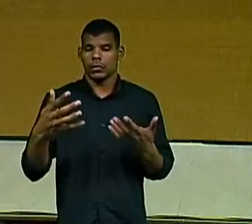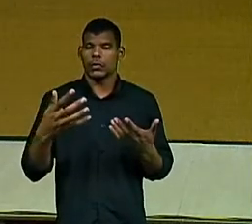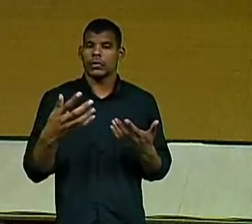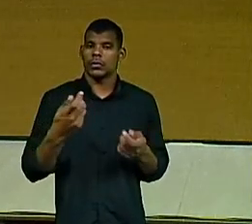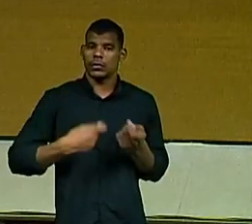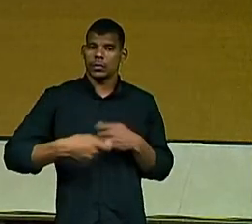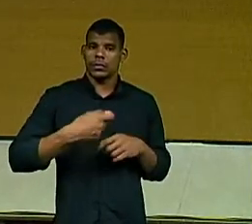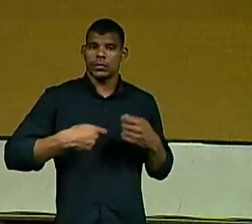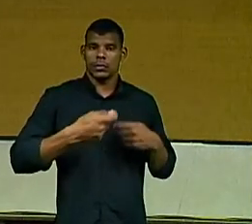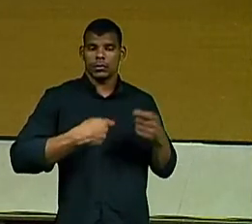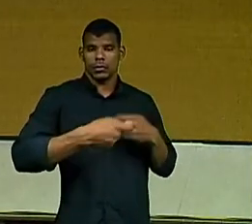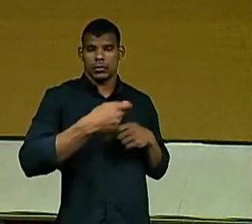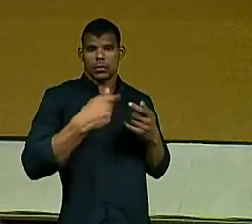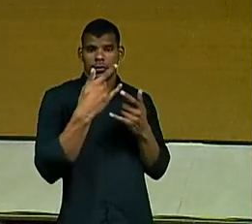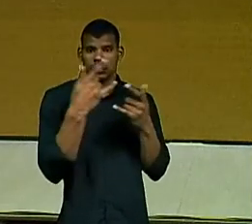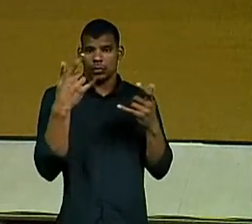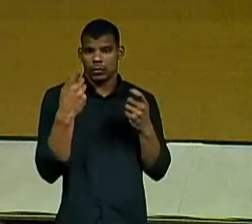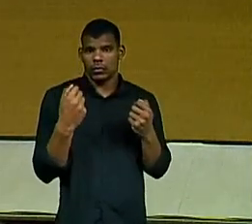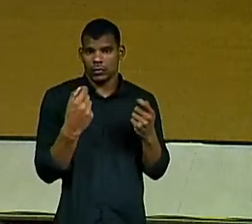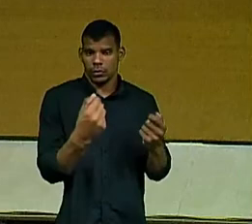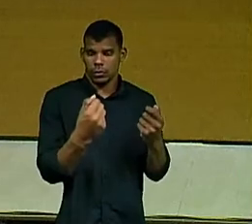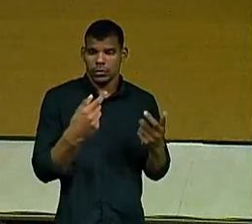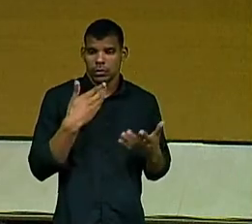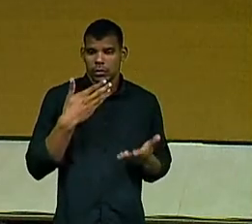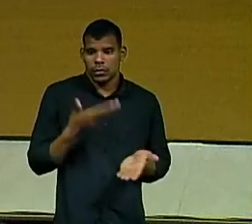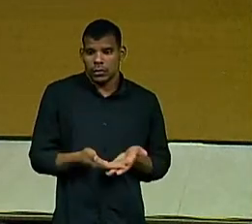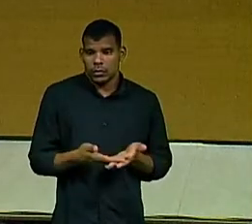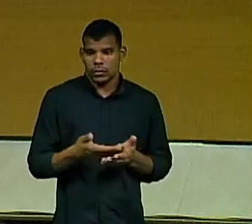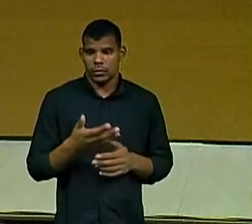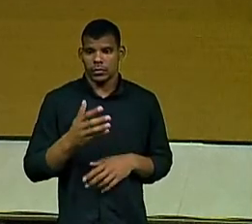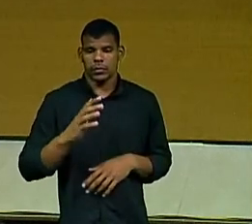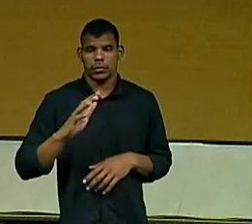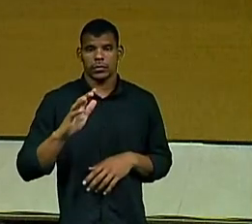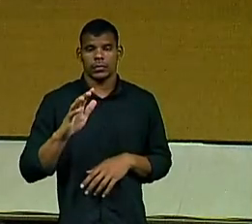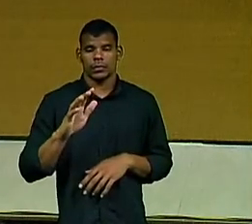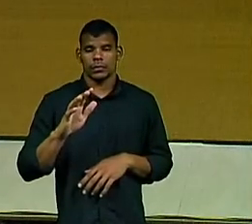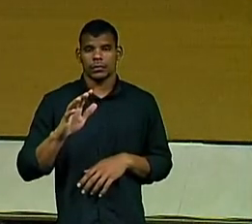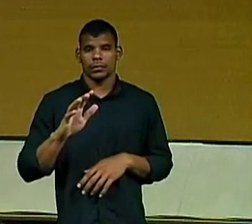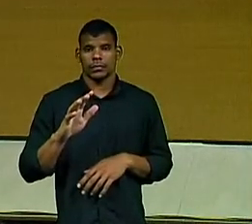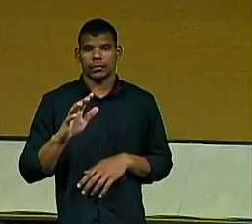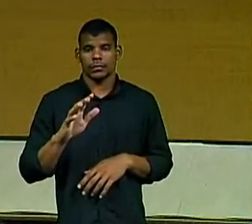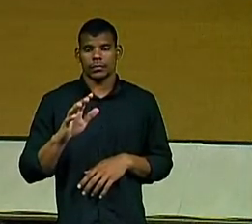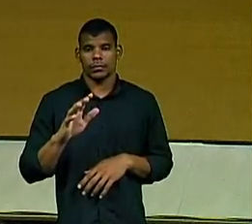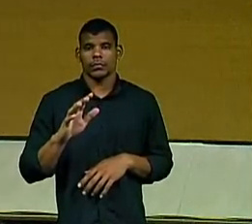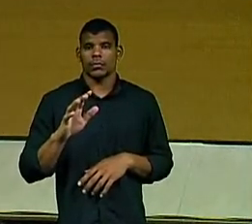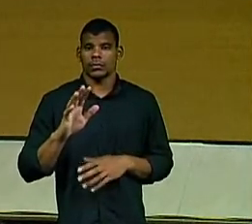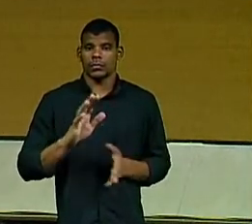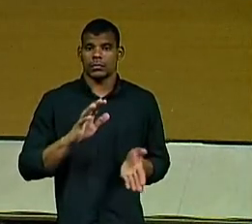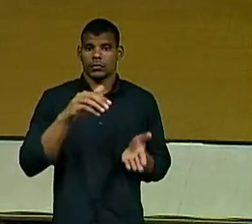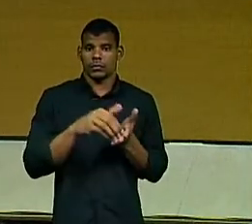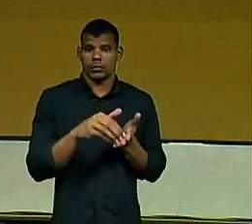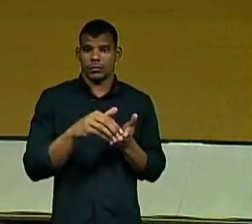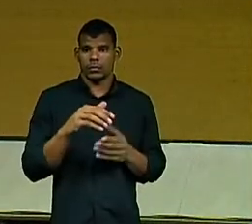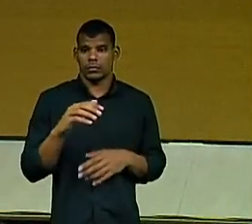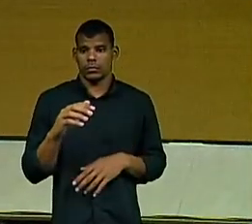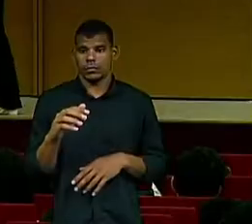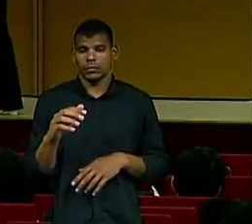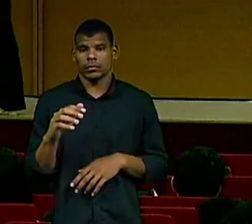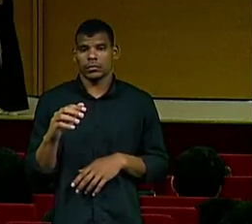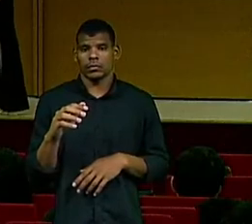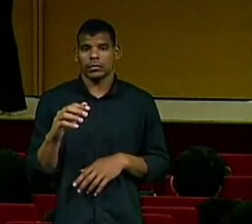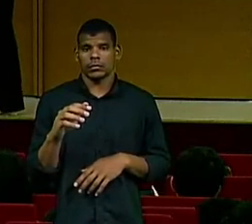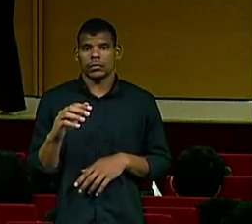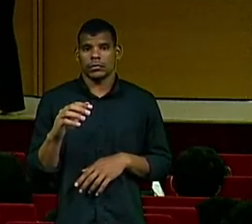estrangeiro o capital estrangeiro né então assim o resultado eleição de